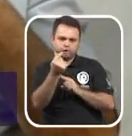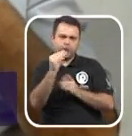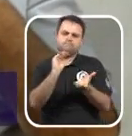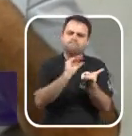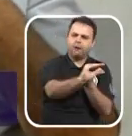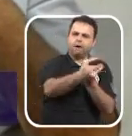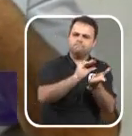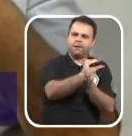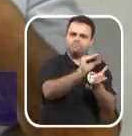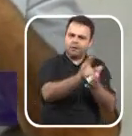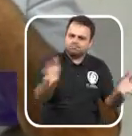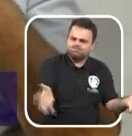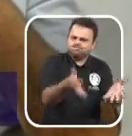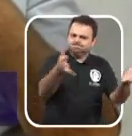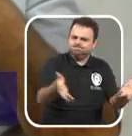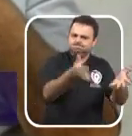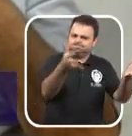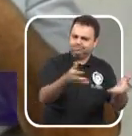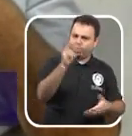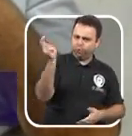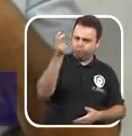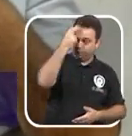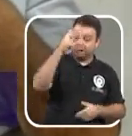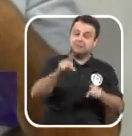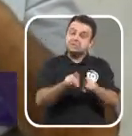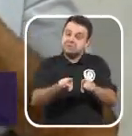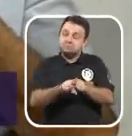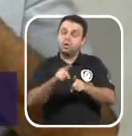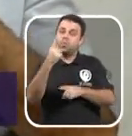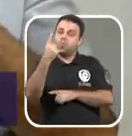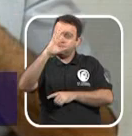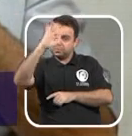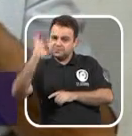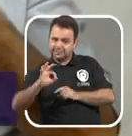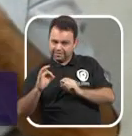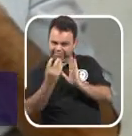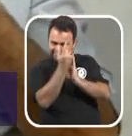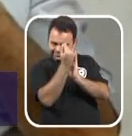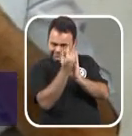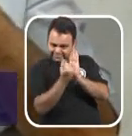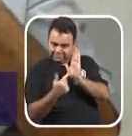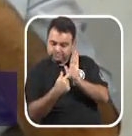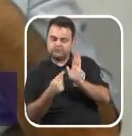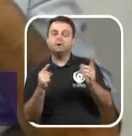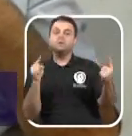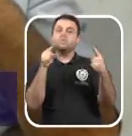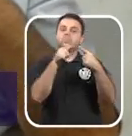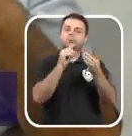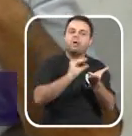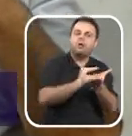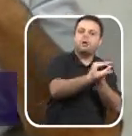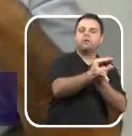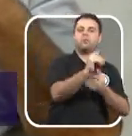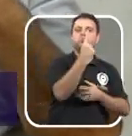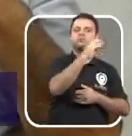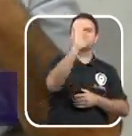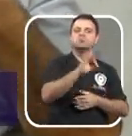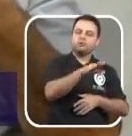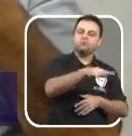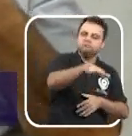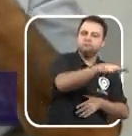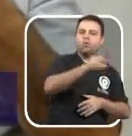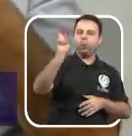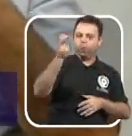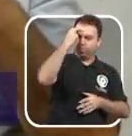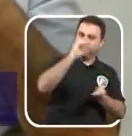e pelo menos 1% do orçamento ser aplicado em cultura. Aqui montou o conselho, o conselho existe,